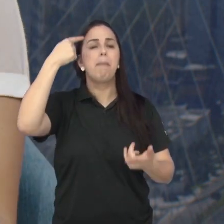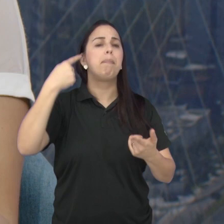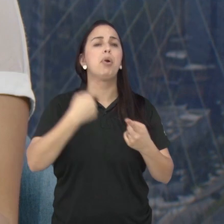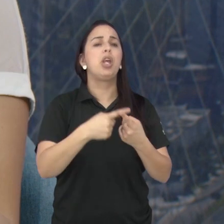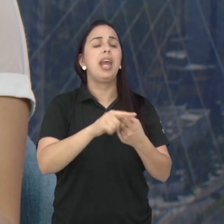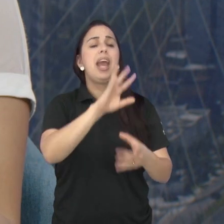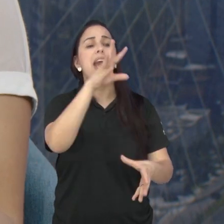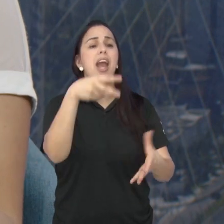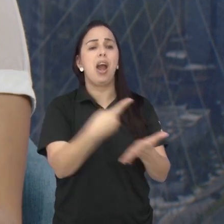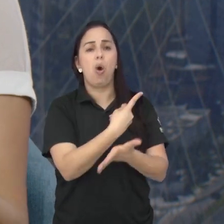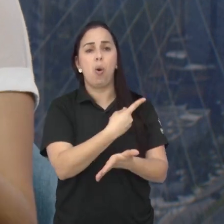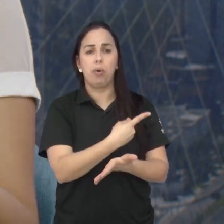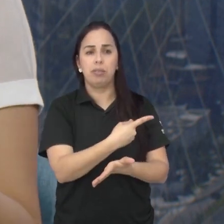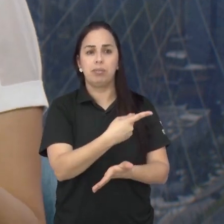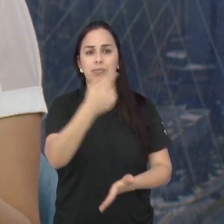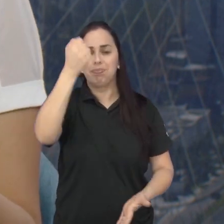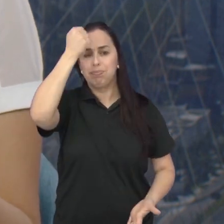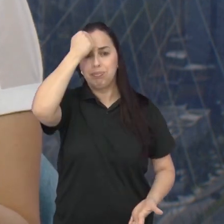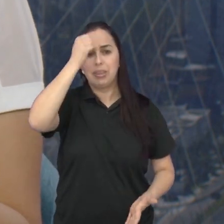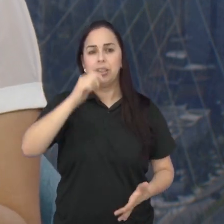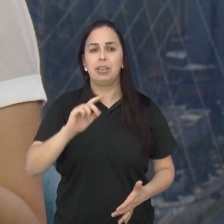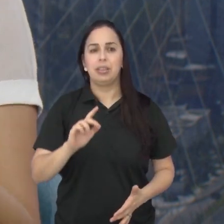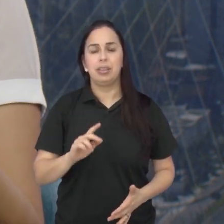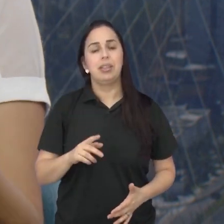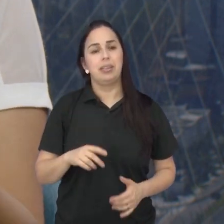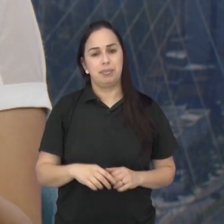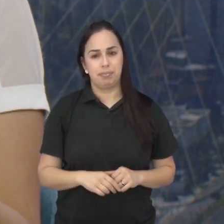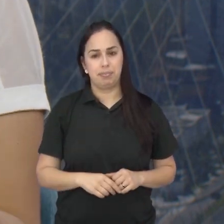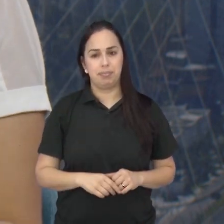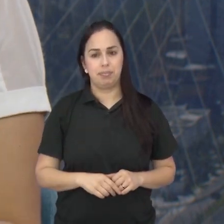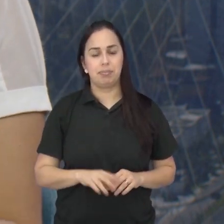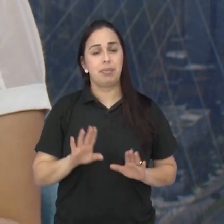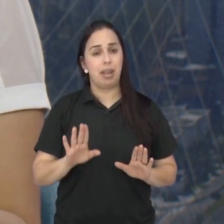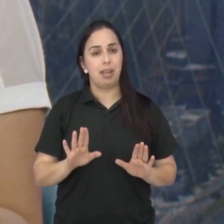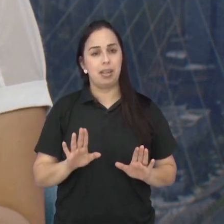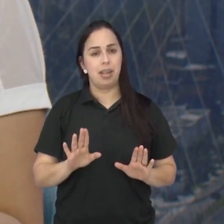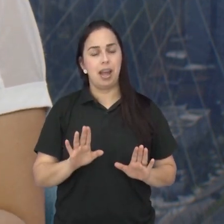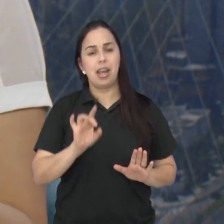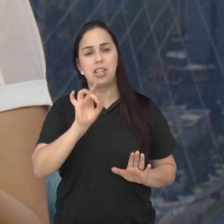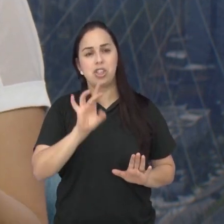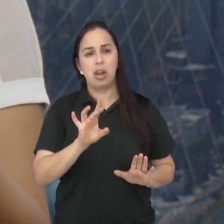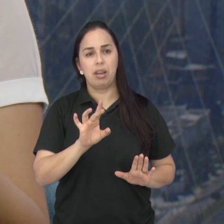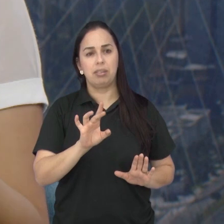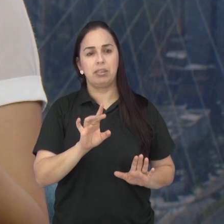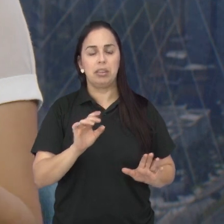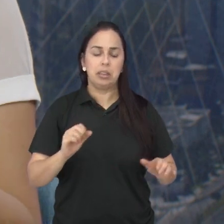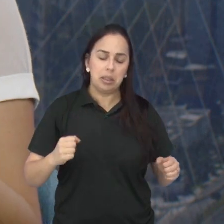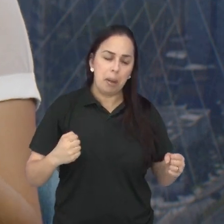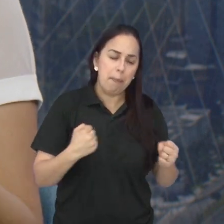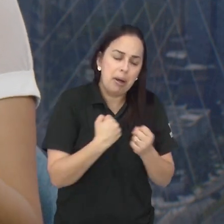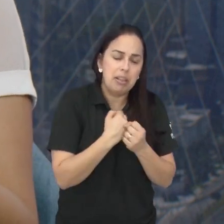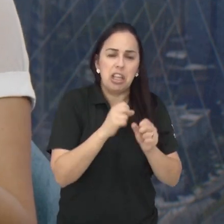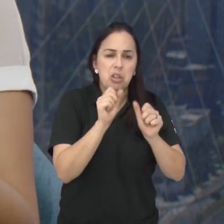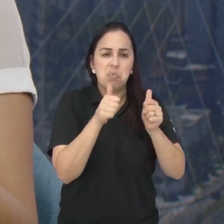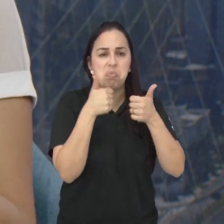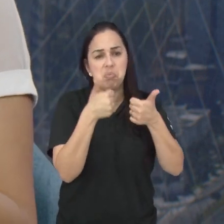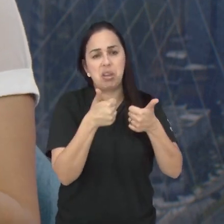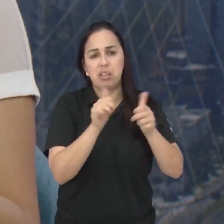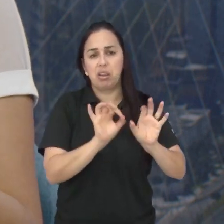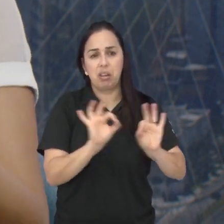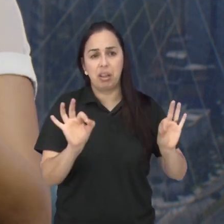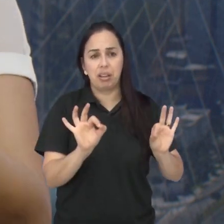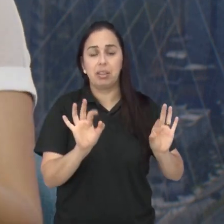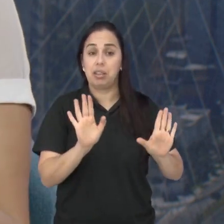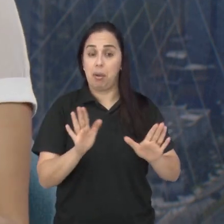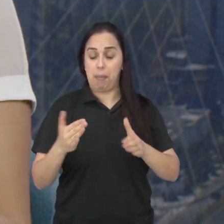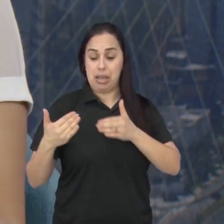daquela forma. Né? Para mim isso é ser irmã, não é simplesmente você virar, dar um abraço e falar que está tudo bem.